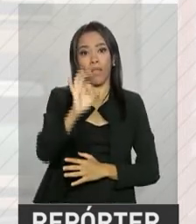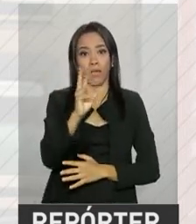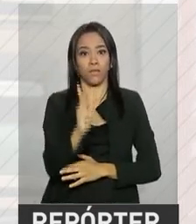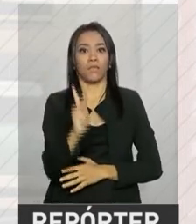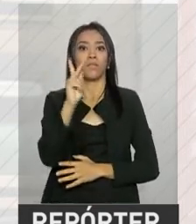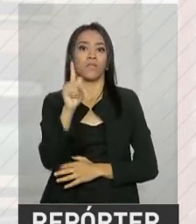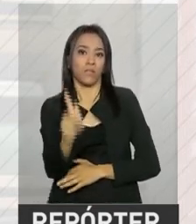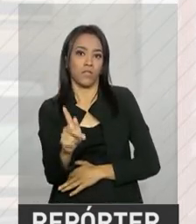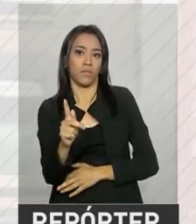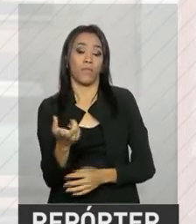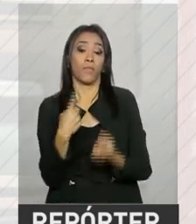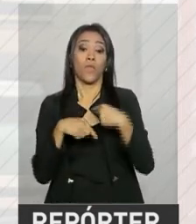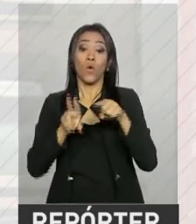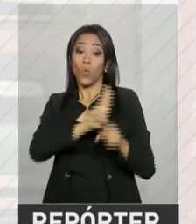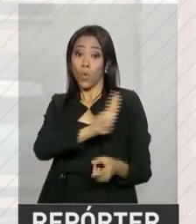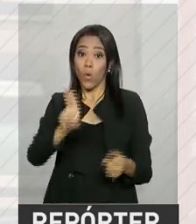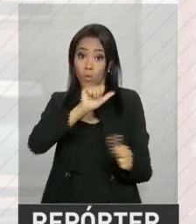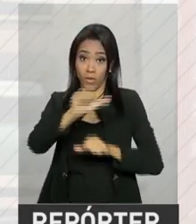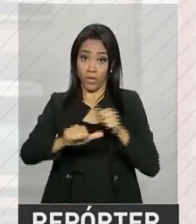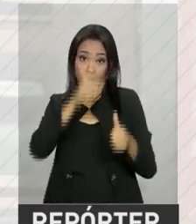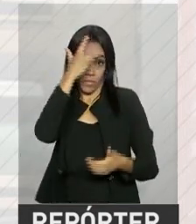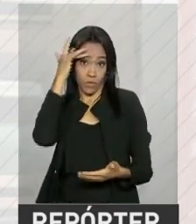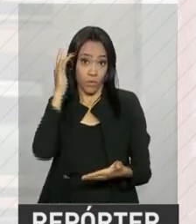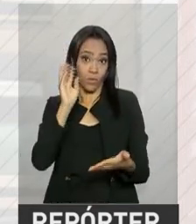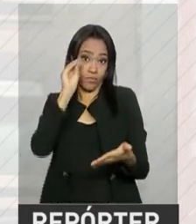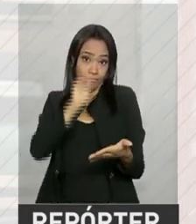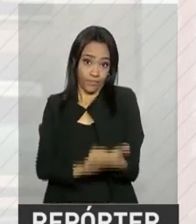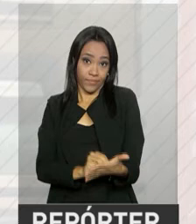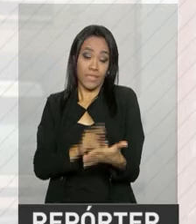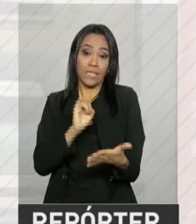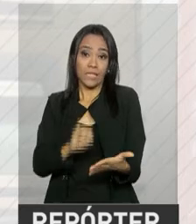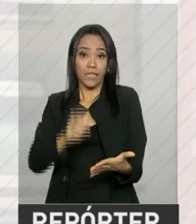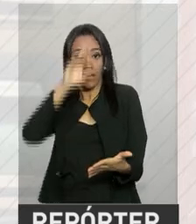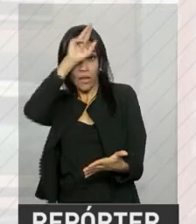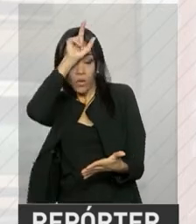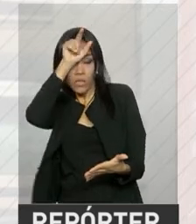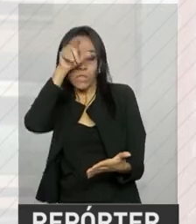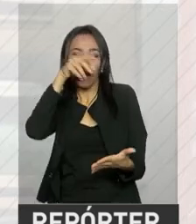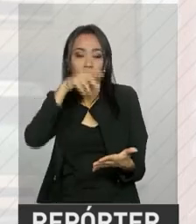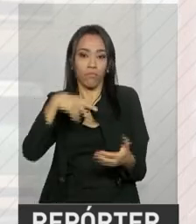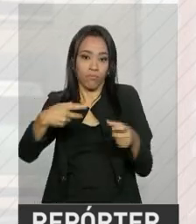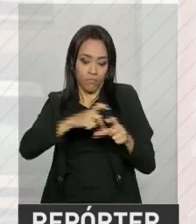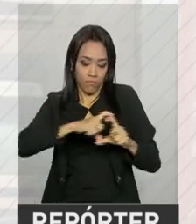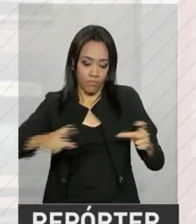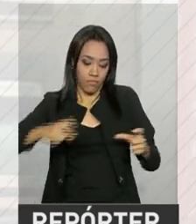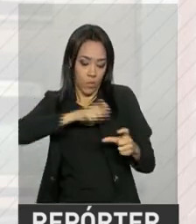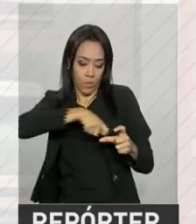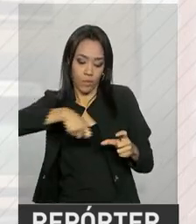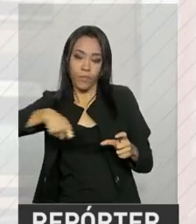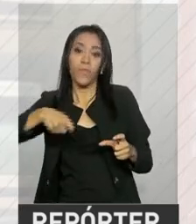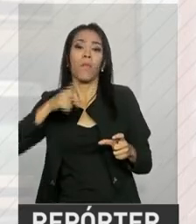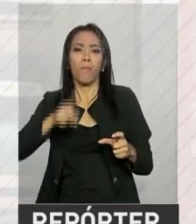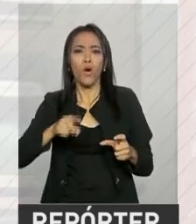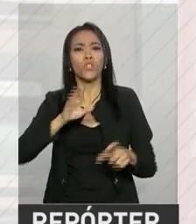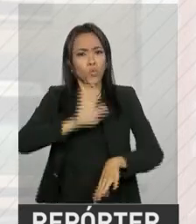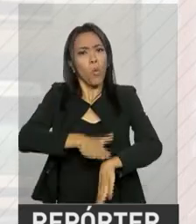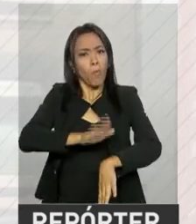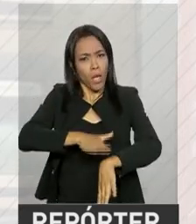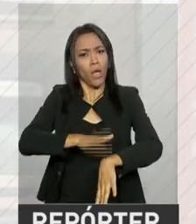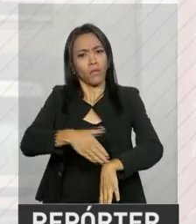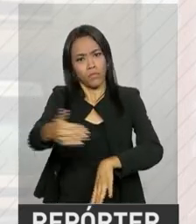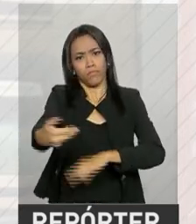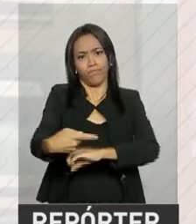mudança na alteração do nome do passageiro os ajustes de possíveis erros no preenchimento das passagens poderão ser feitos até o momento do